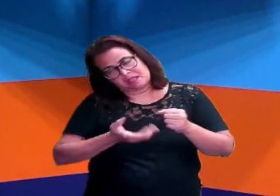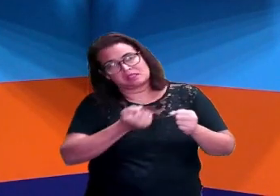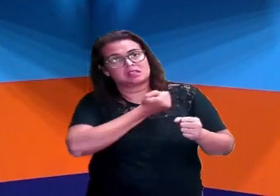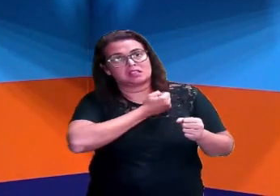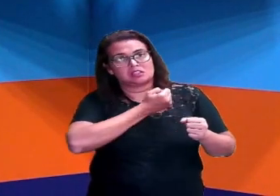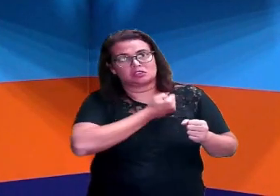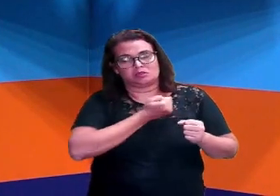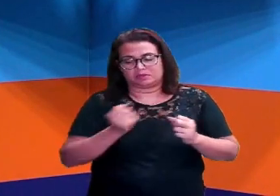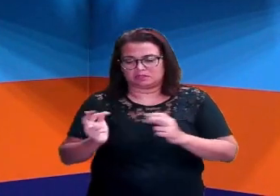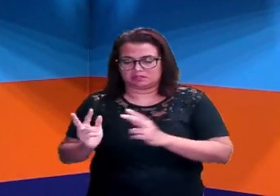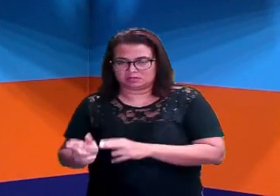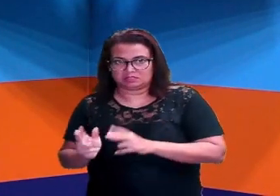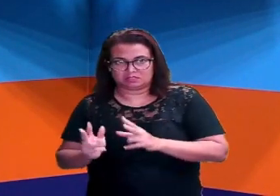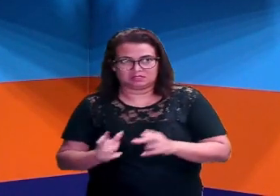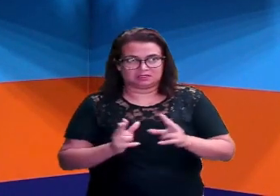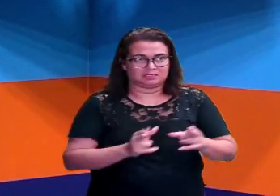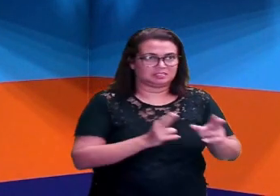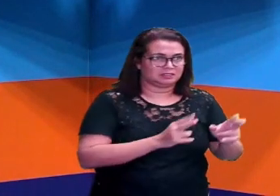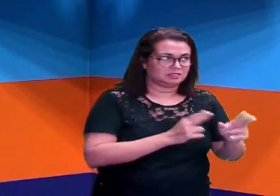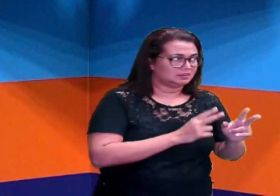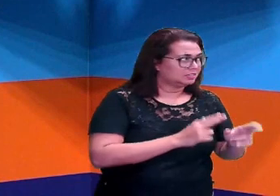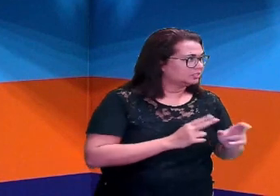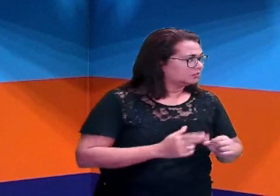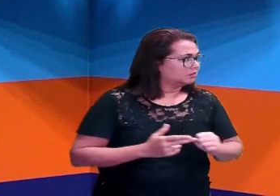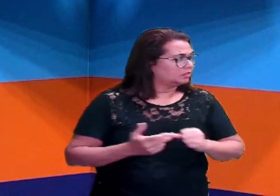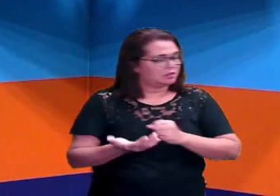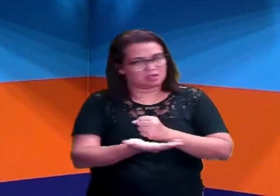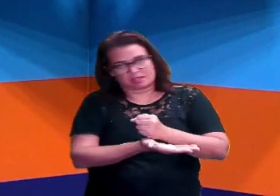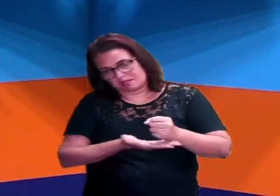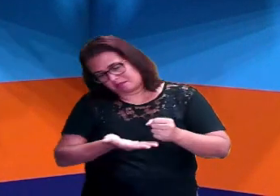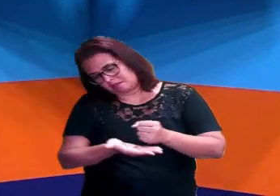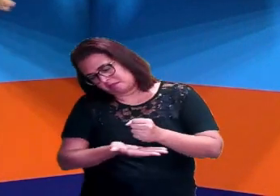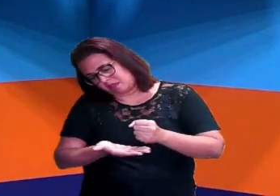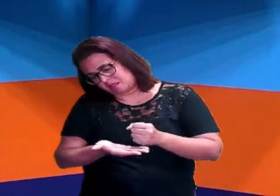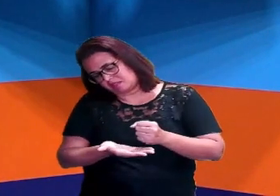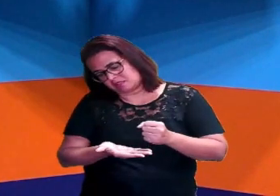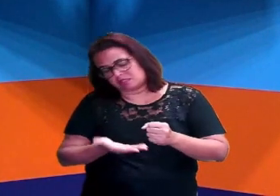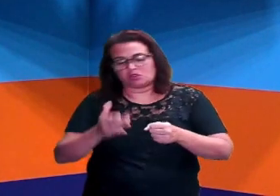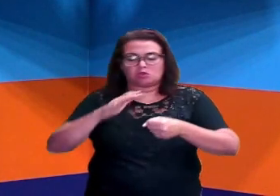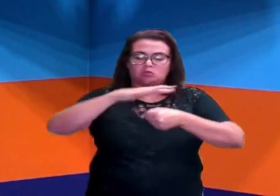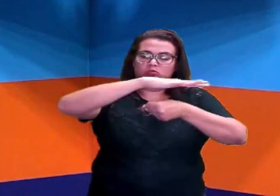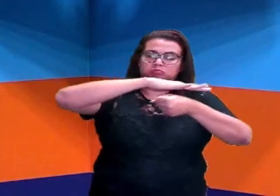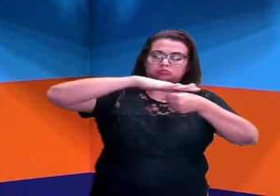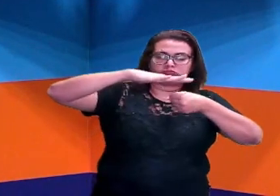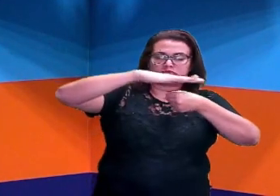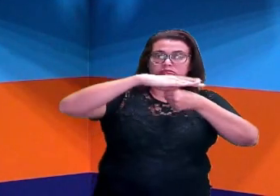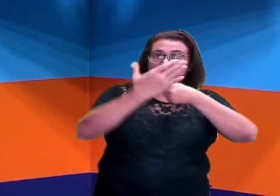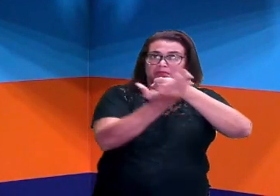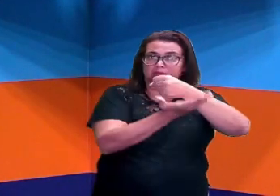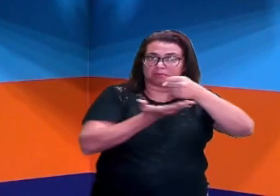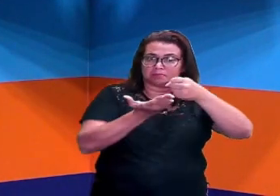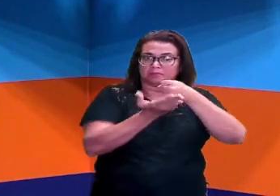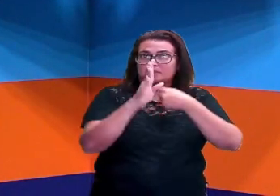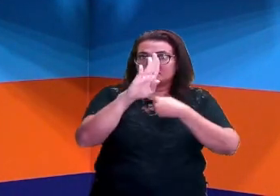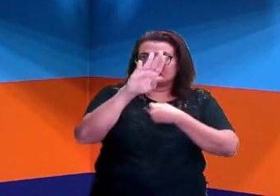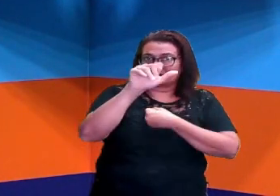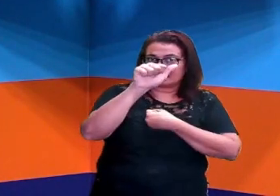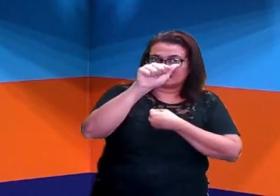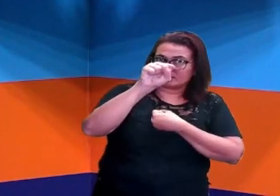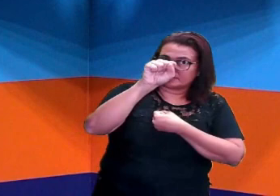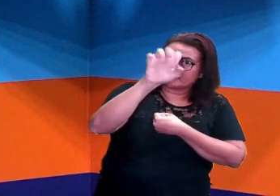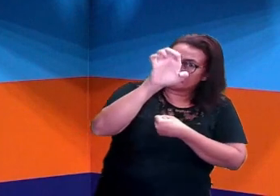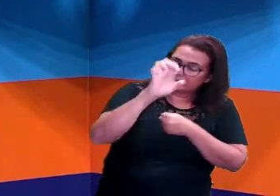aí de cada lata, tá? Ó, a gente pode identificar aqui também, ó, com essa parte superior, mas aí eu estou identificando base, a parte que está